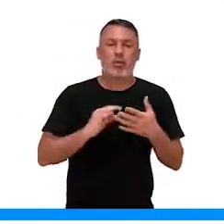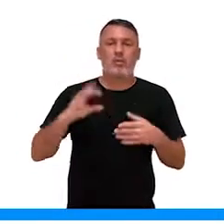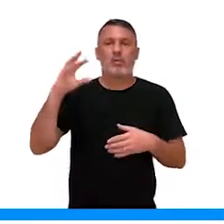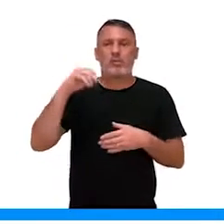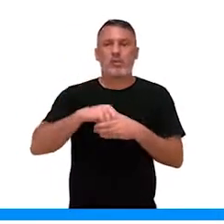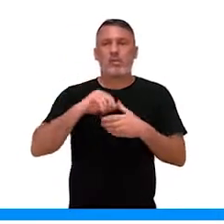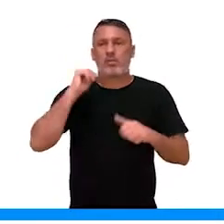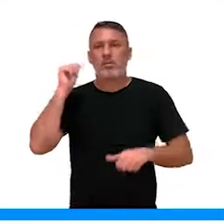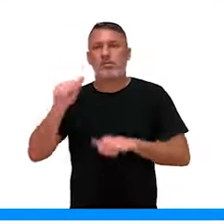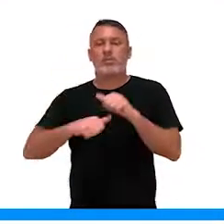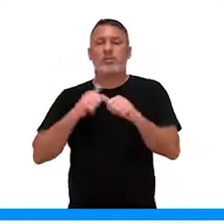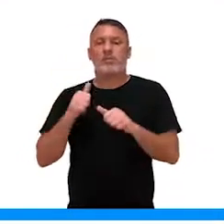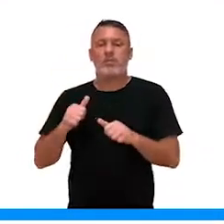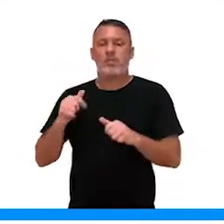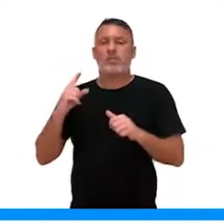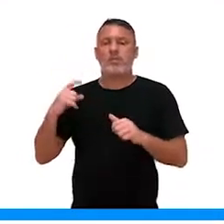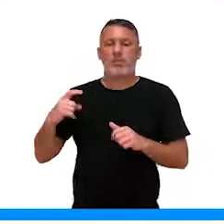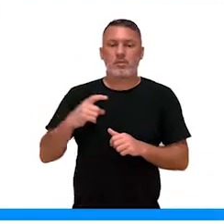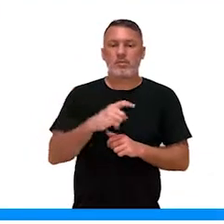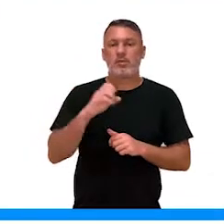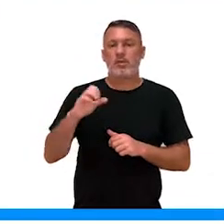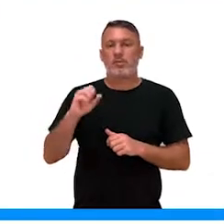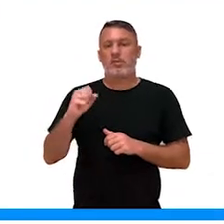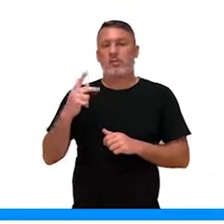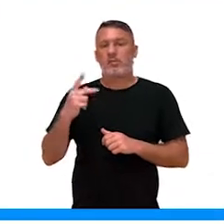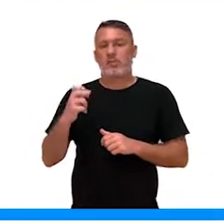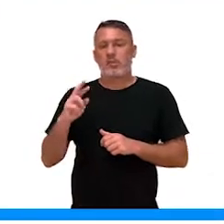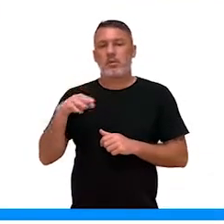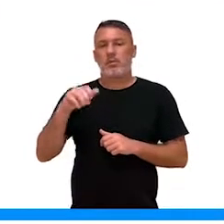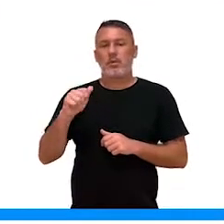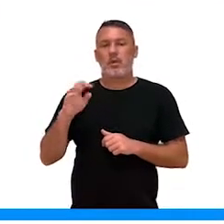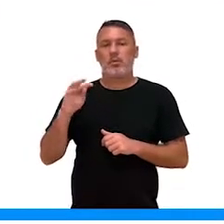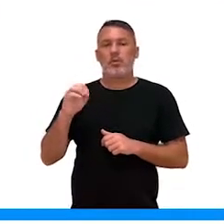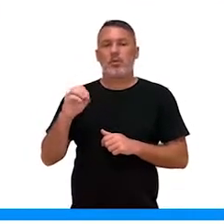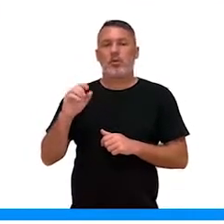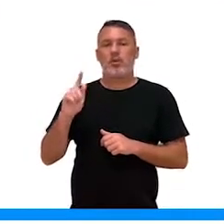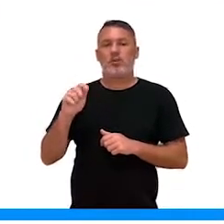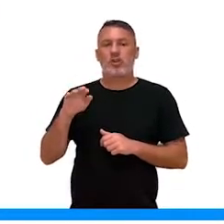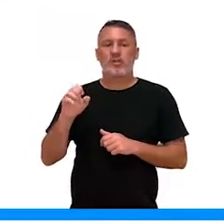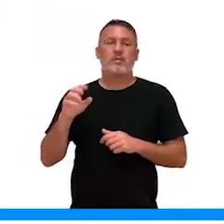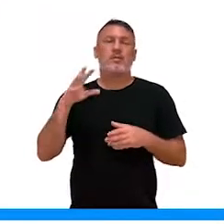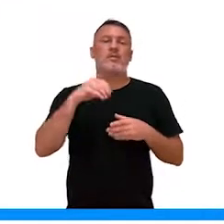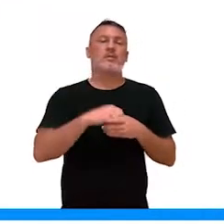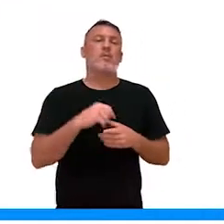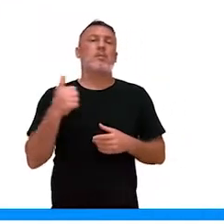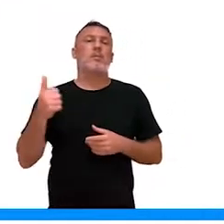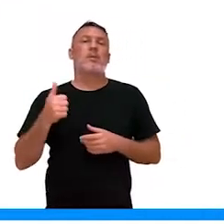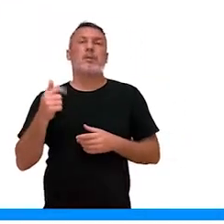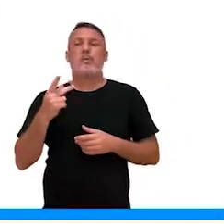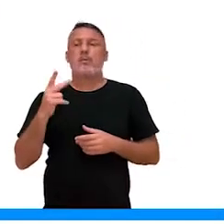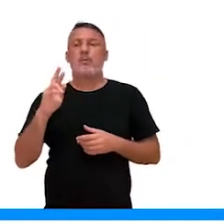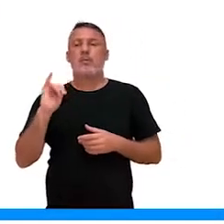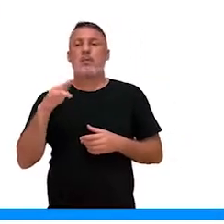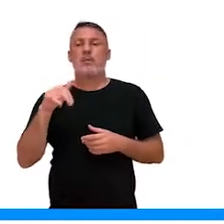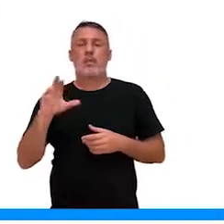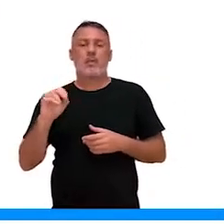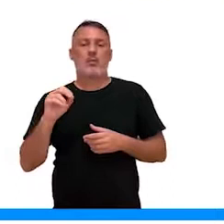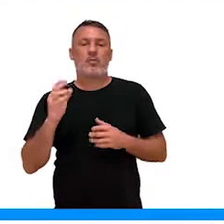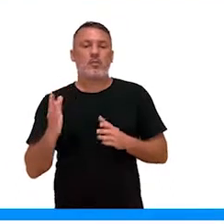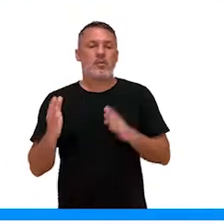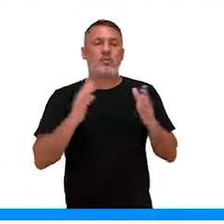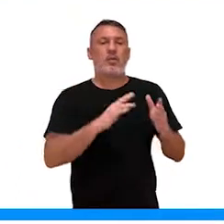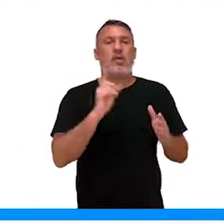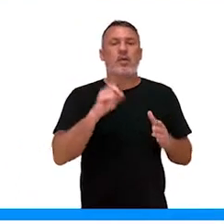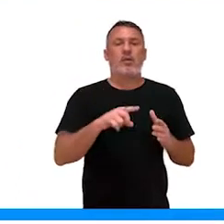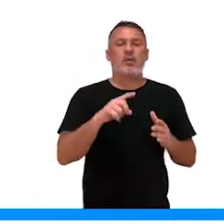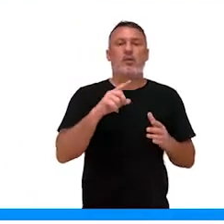crescimento celular e se transformam numa célula chamada de espermatócitos primário. Esse espermatócito primário vai